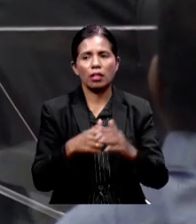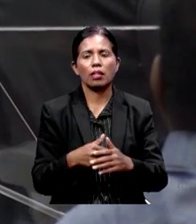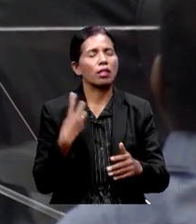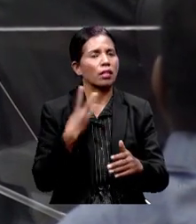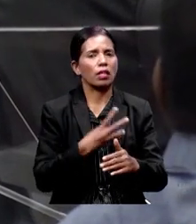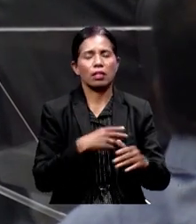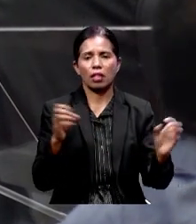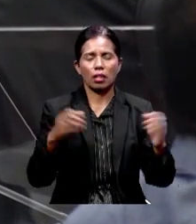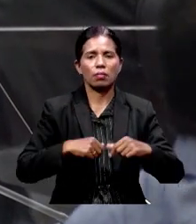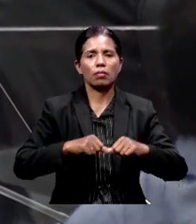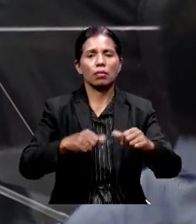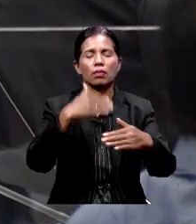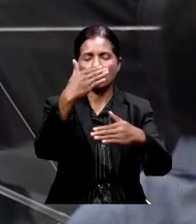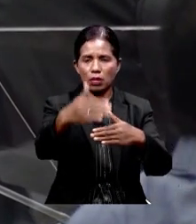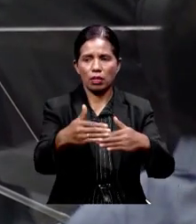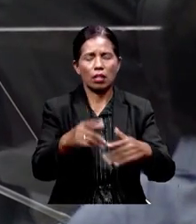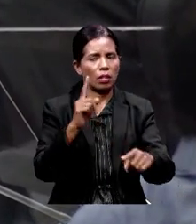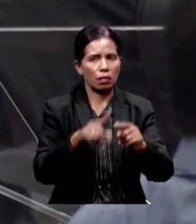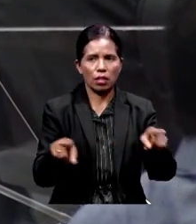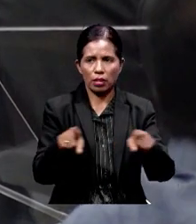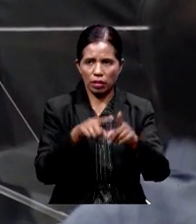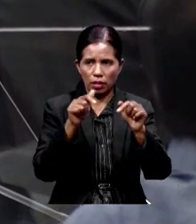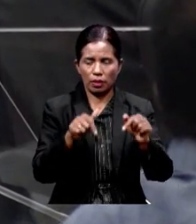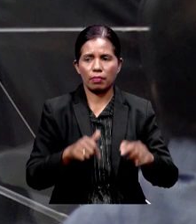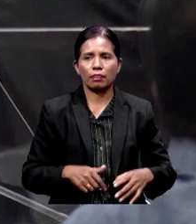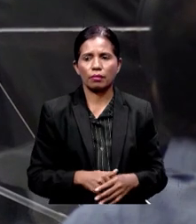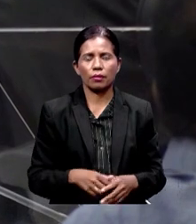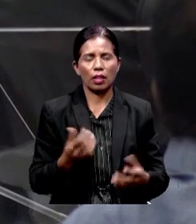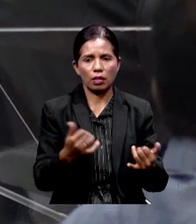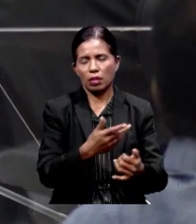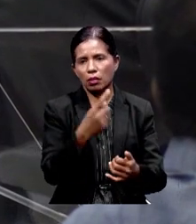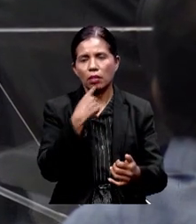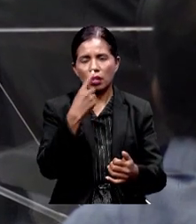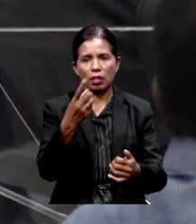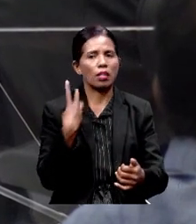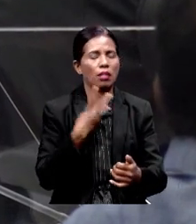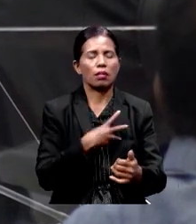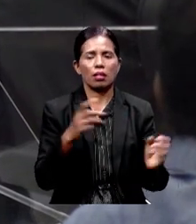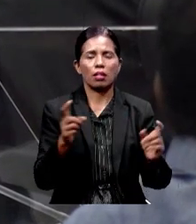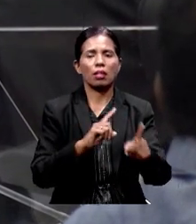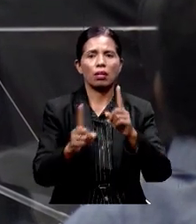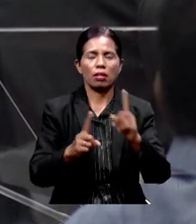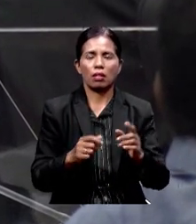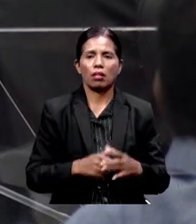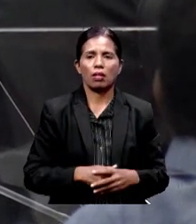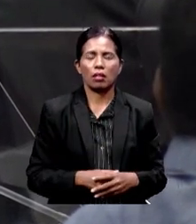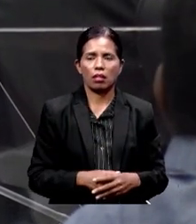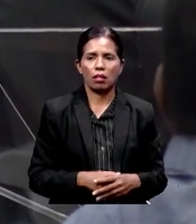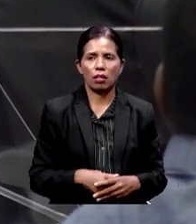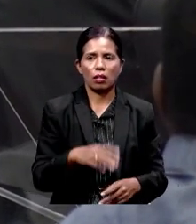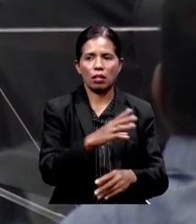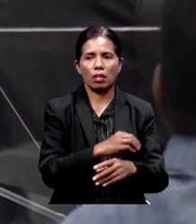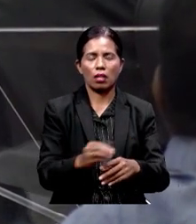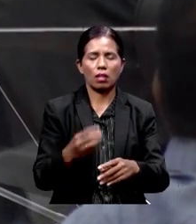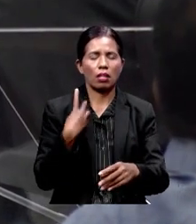nunca mais adianta bom hein la bela sané agora está bom até está bom de nome lá a minha oposição construtiva